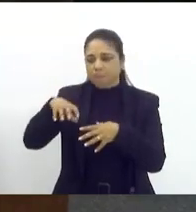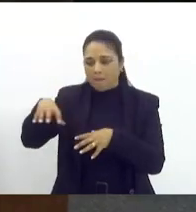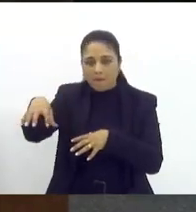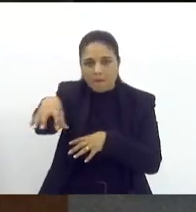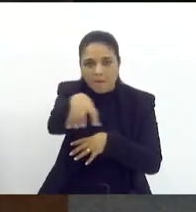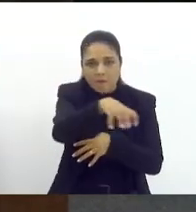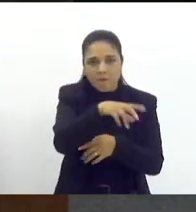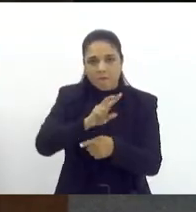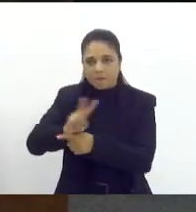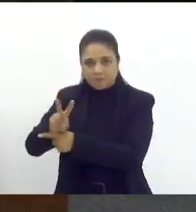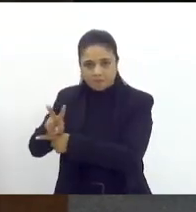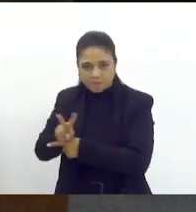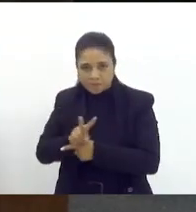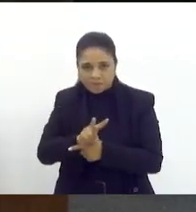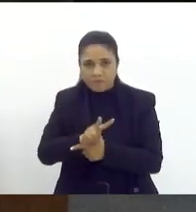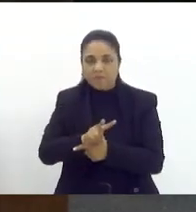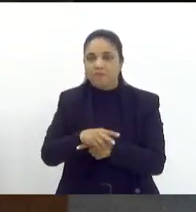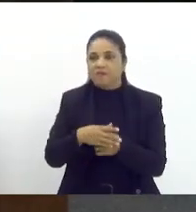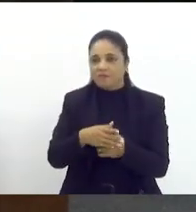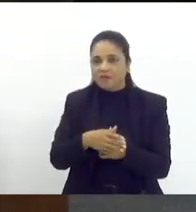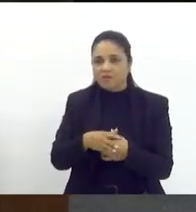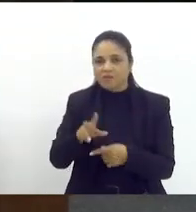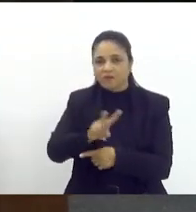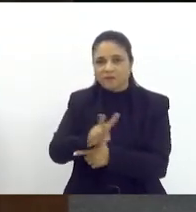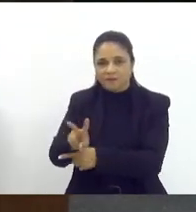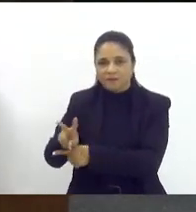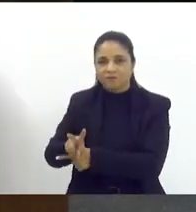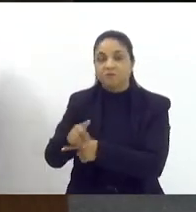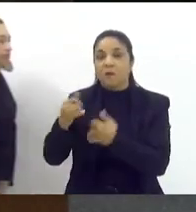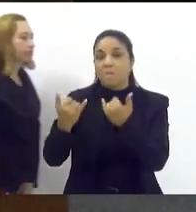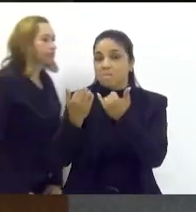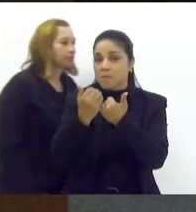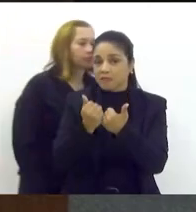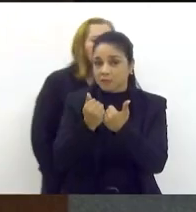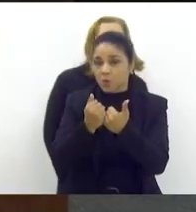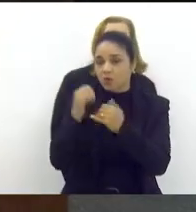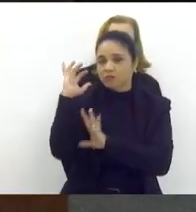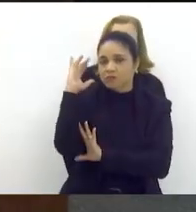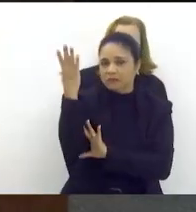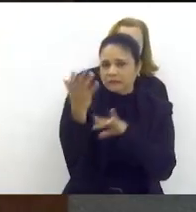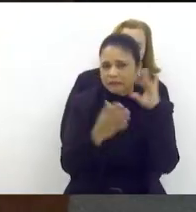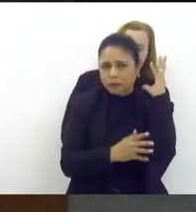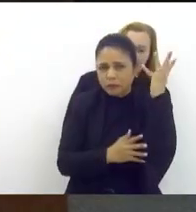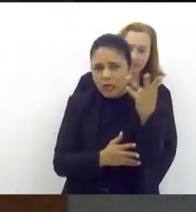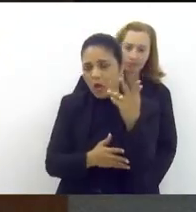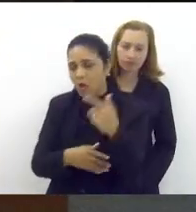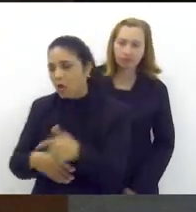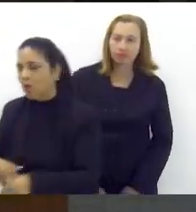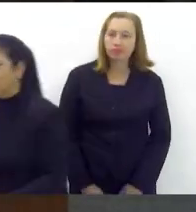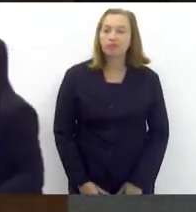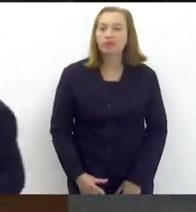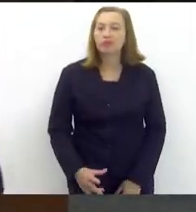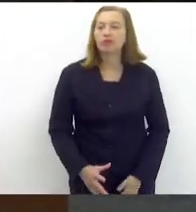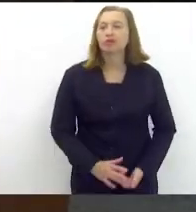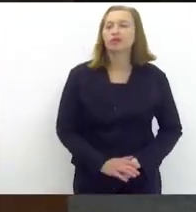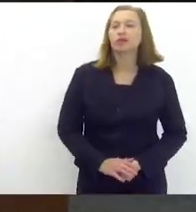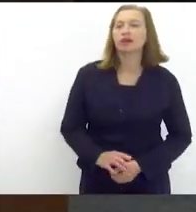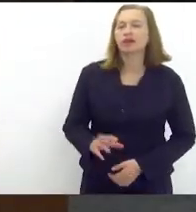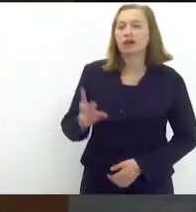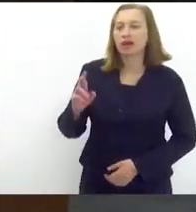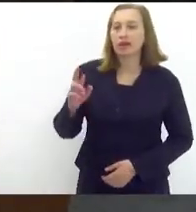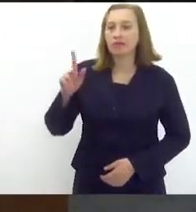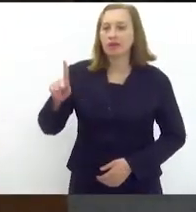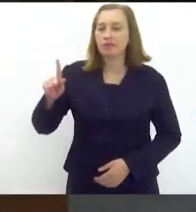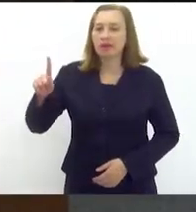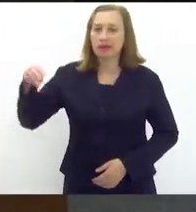inclusive aquelas de patrimônio natural as reservas particulares de patrimônio natural as rpms